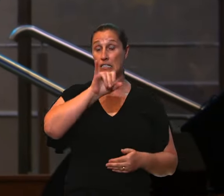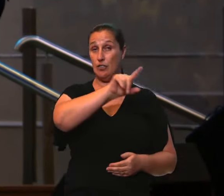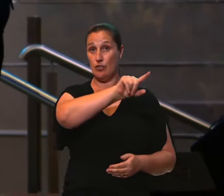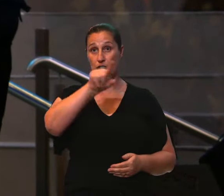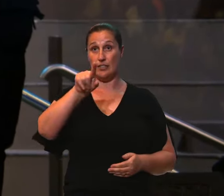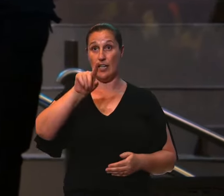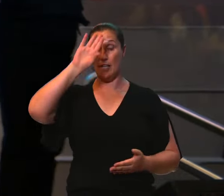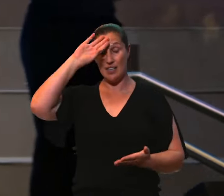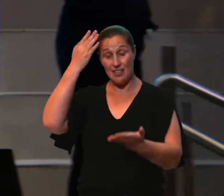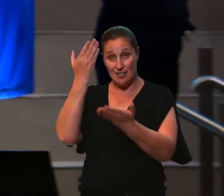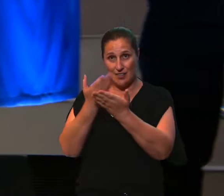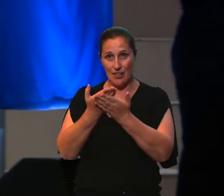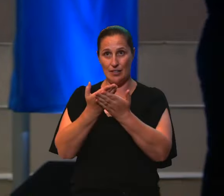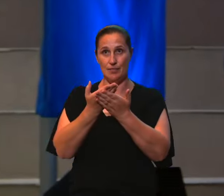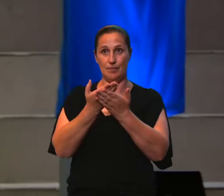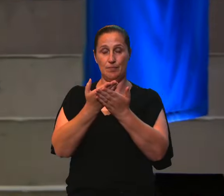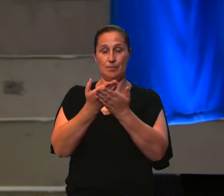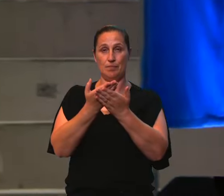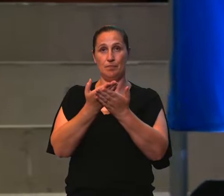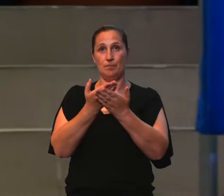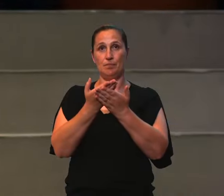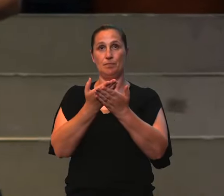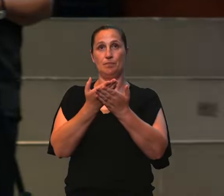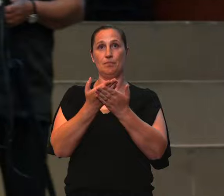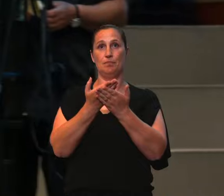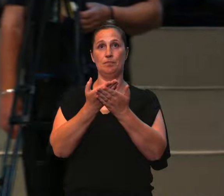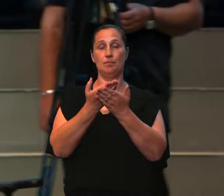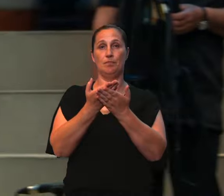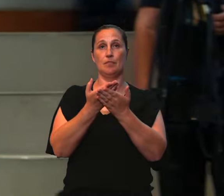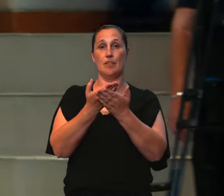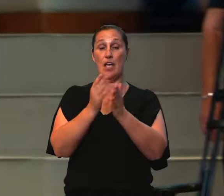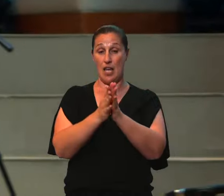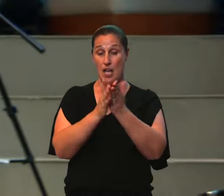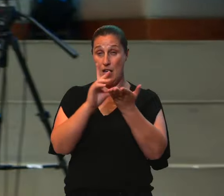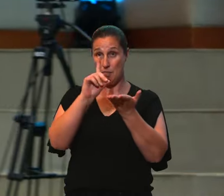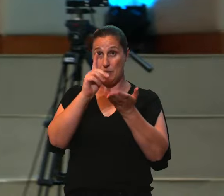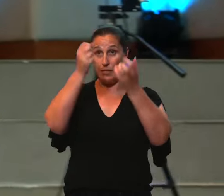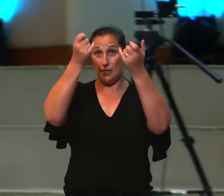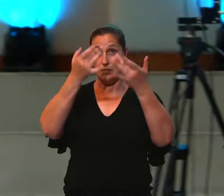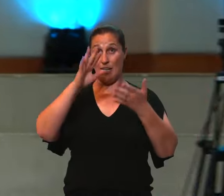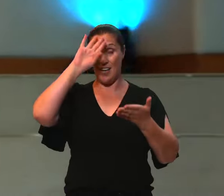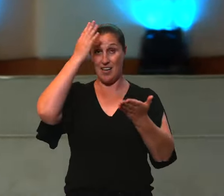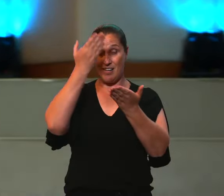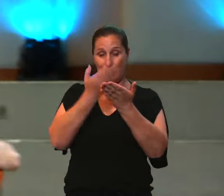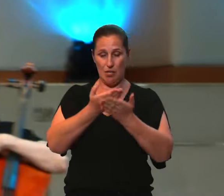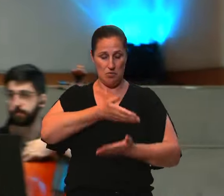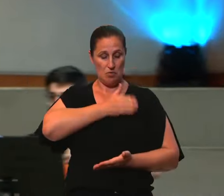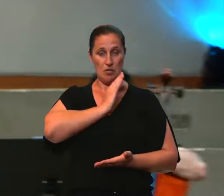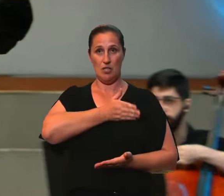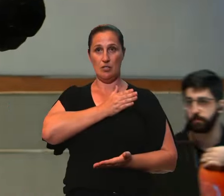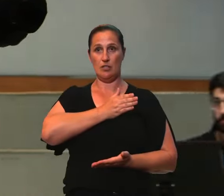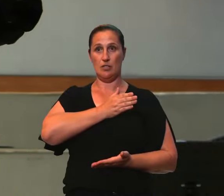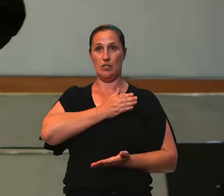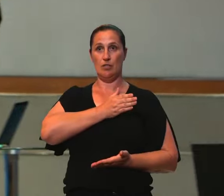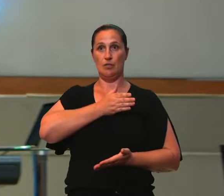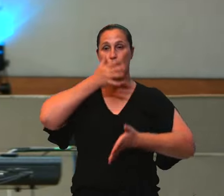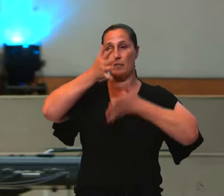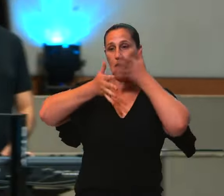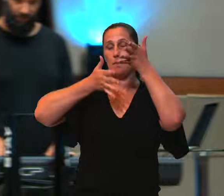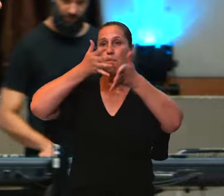somente crer a Bíblia diz crê com coração e falar com a boca ou com as